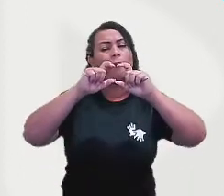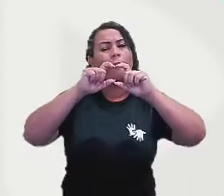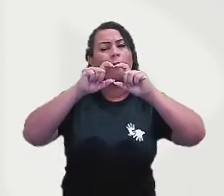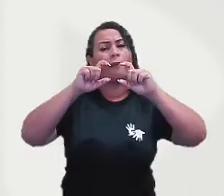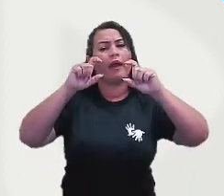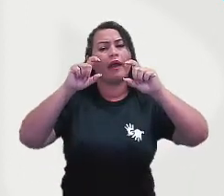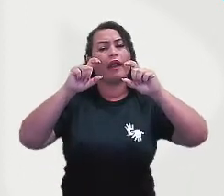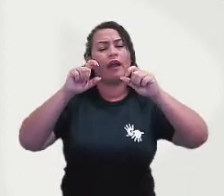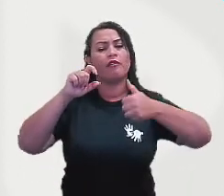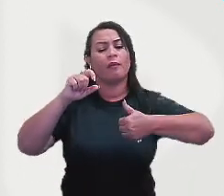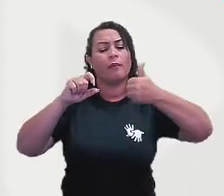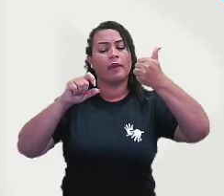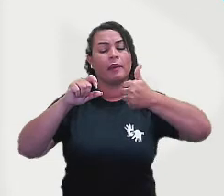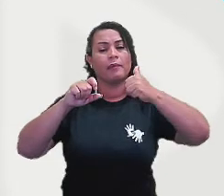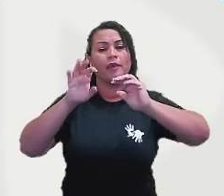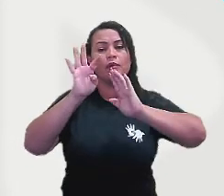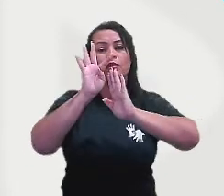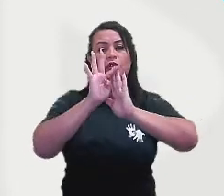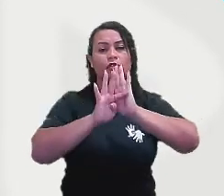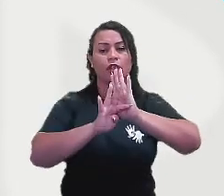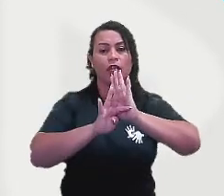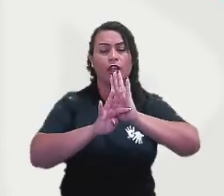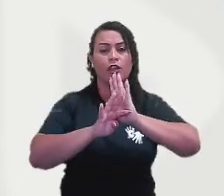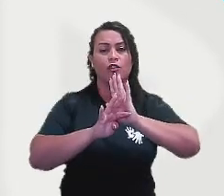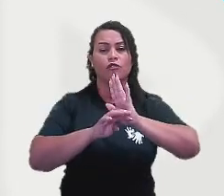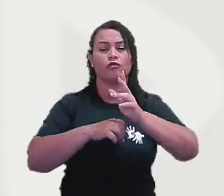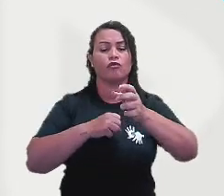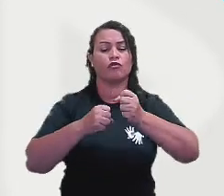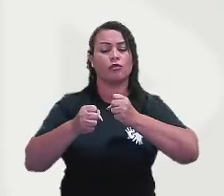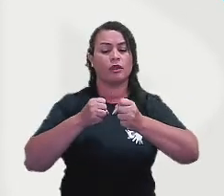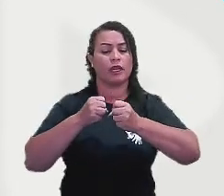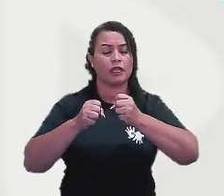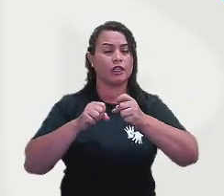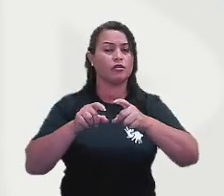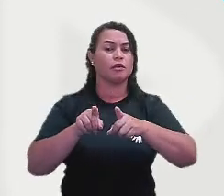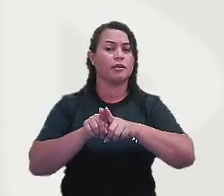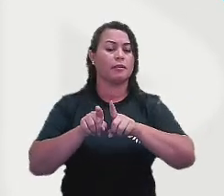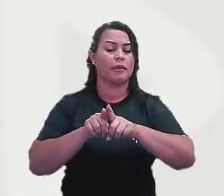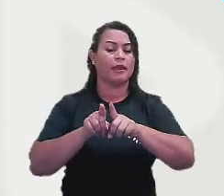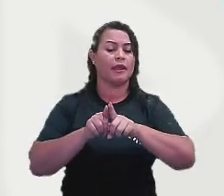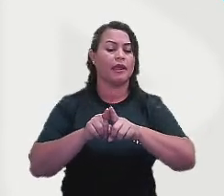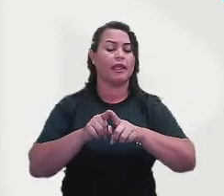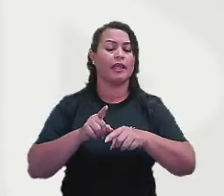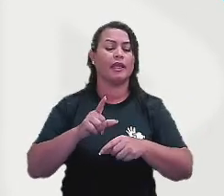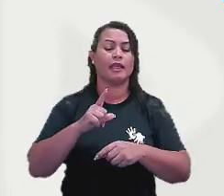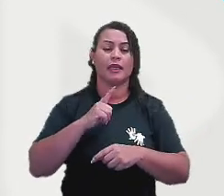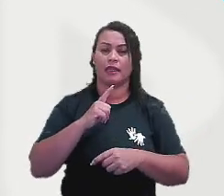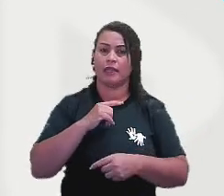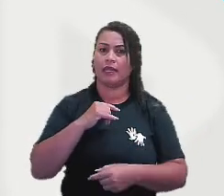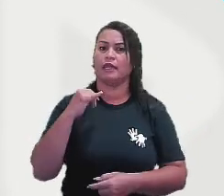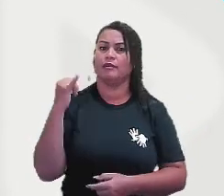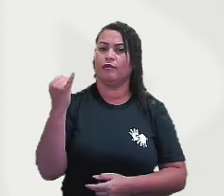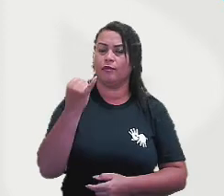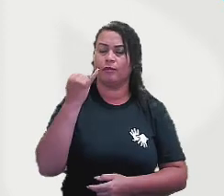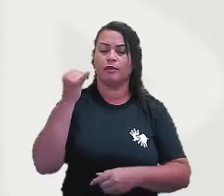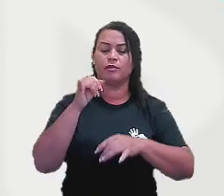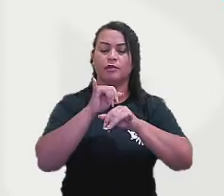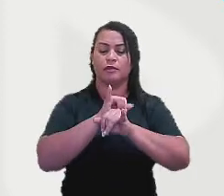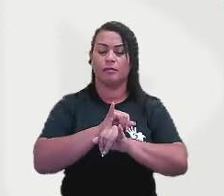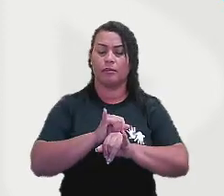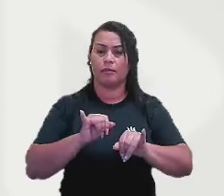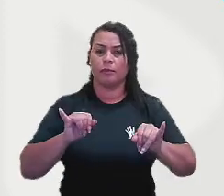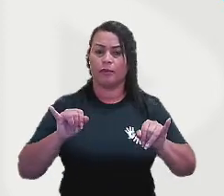para vocês dos textos jornalísticos, né? Eles têm que ter informações mais importantes que vão ser